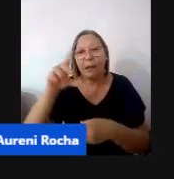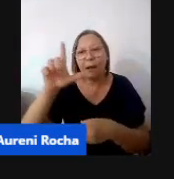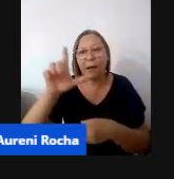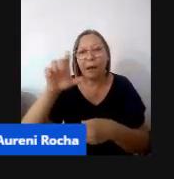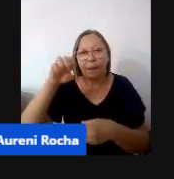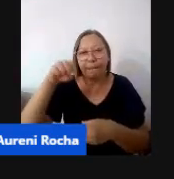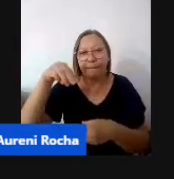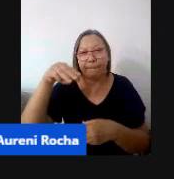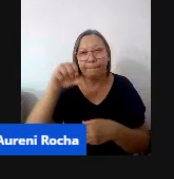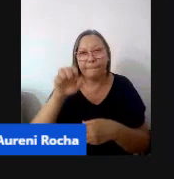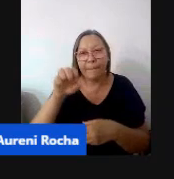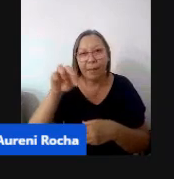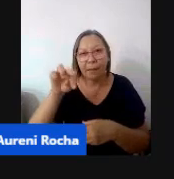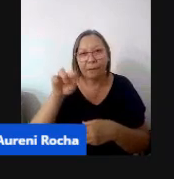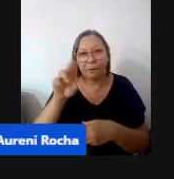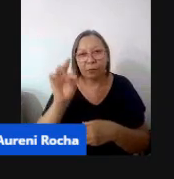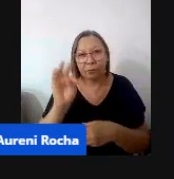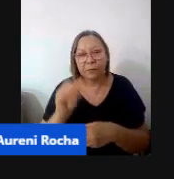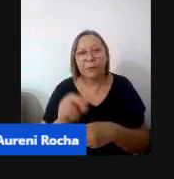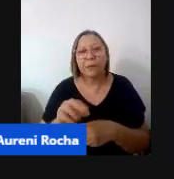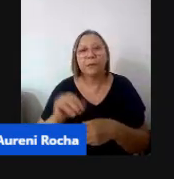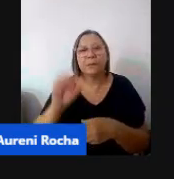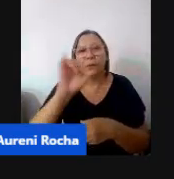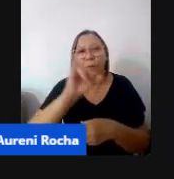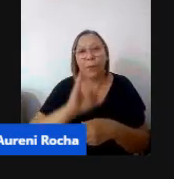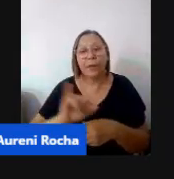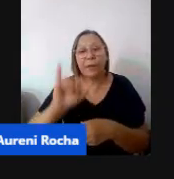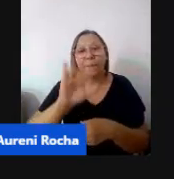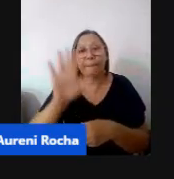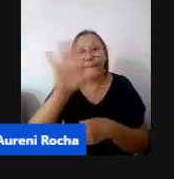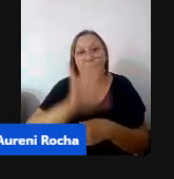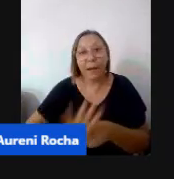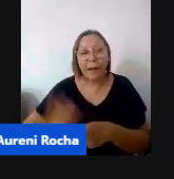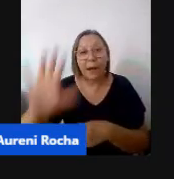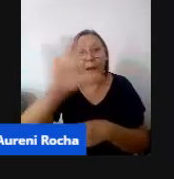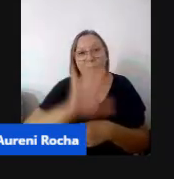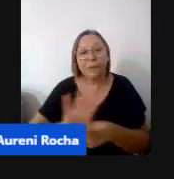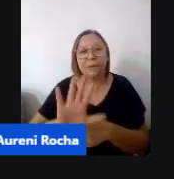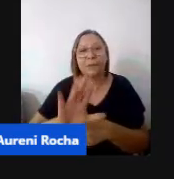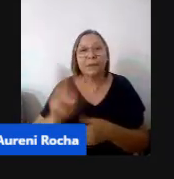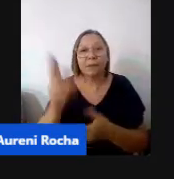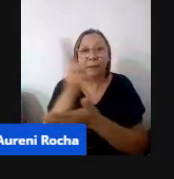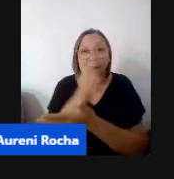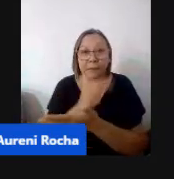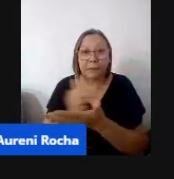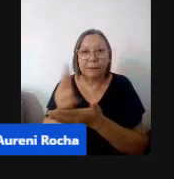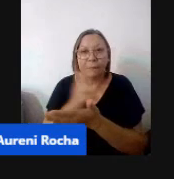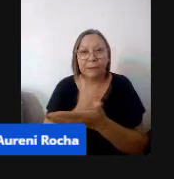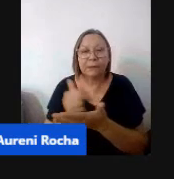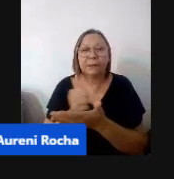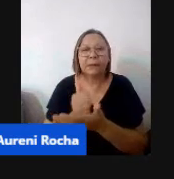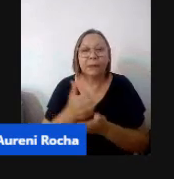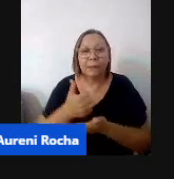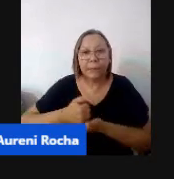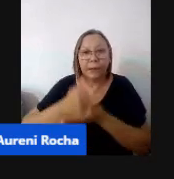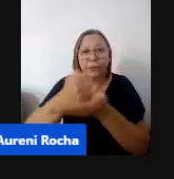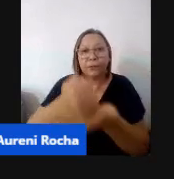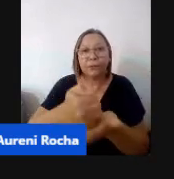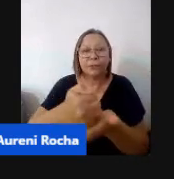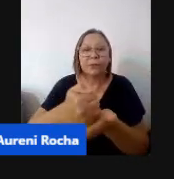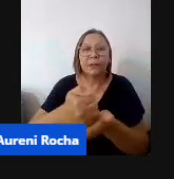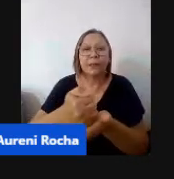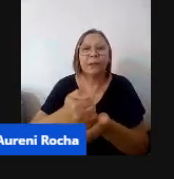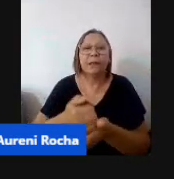fotos, mas imagens desenhadas disponíveis no Canva para auxiliar na sua criação de